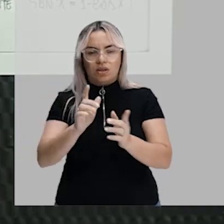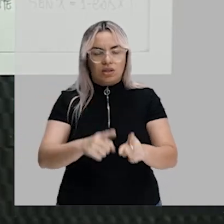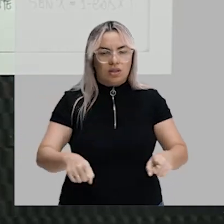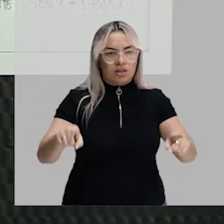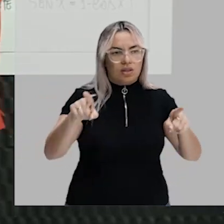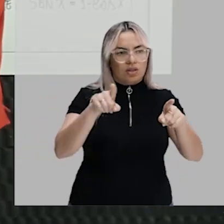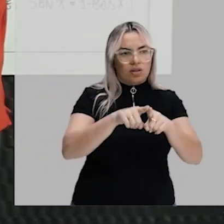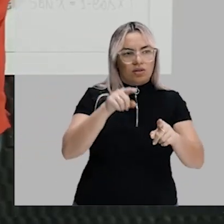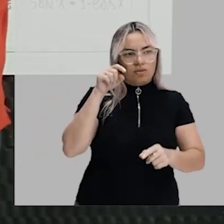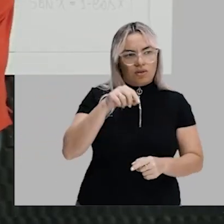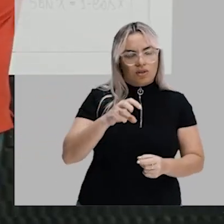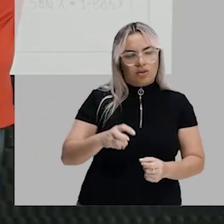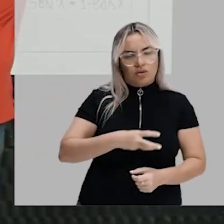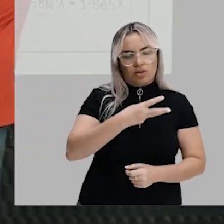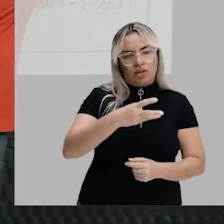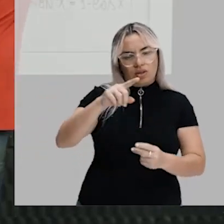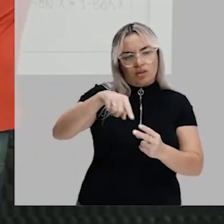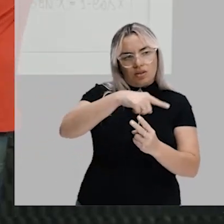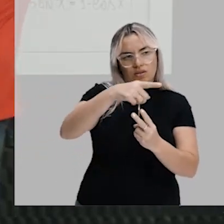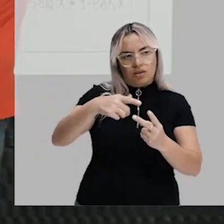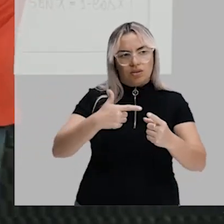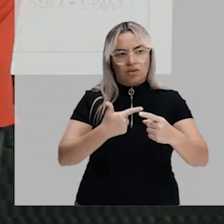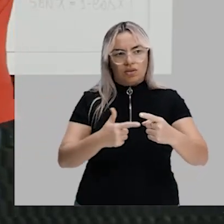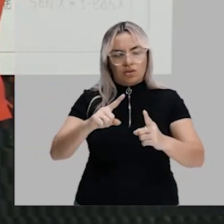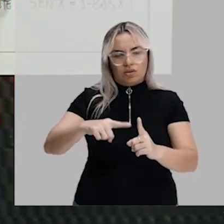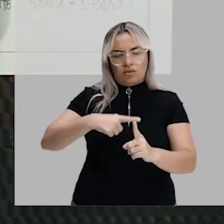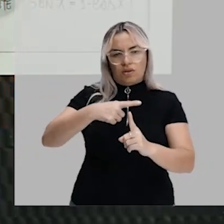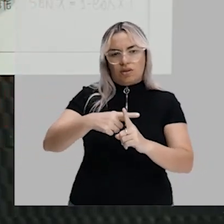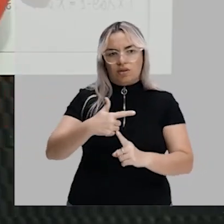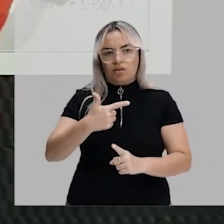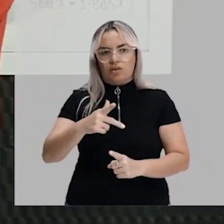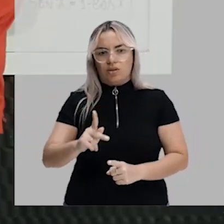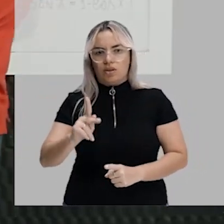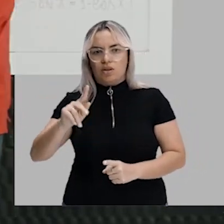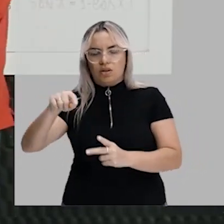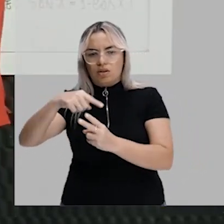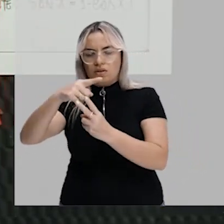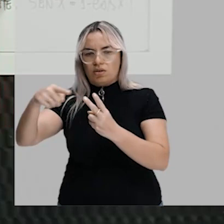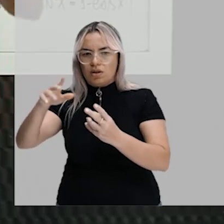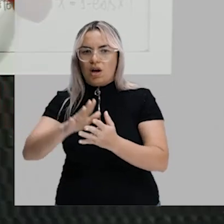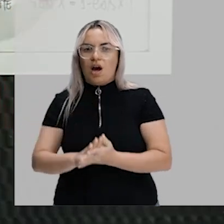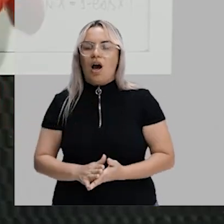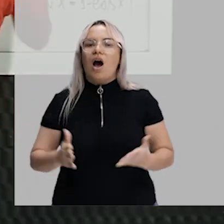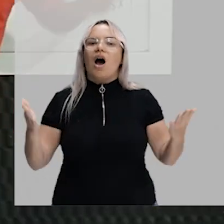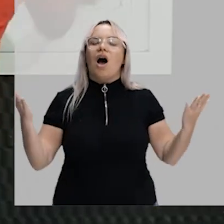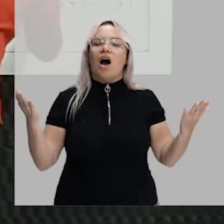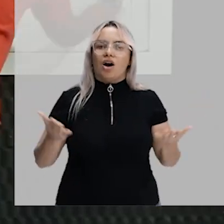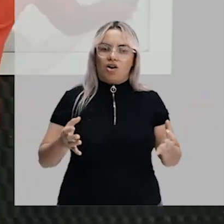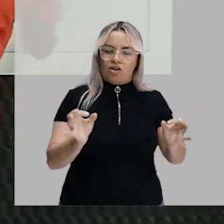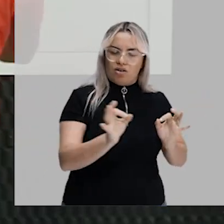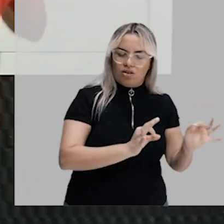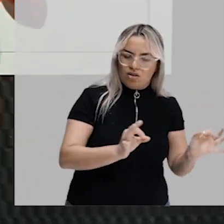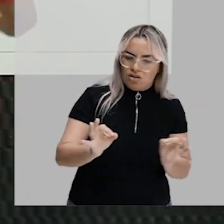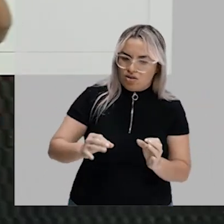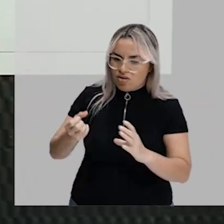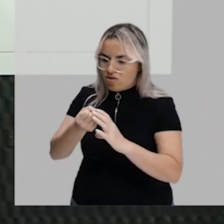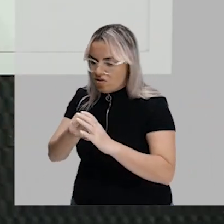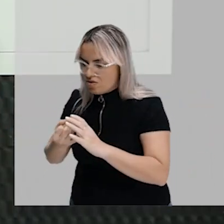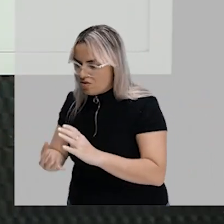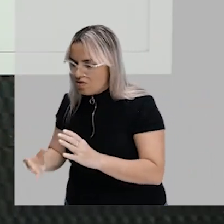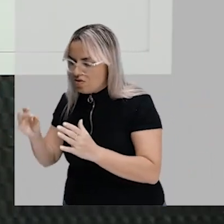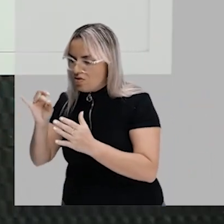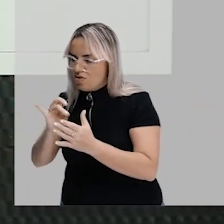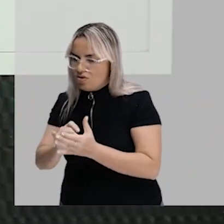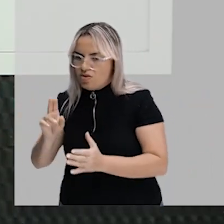a solução organizadinha Vamos botar no nosso conjunto verdade né local das raízes da